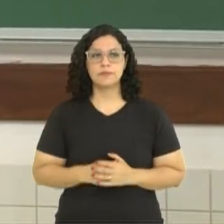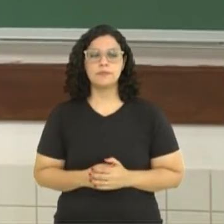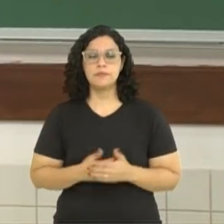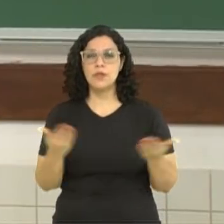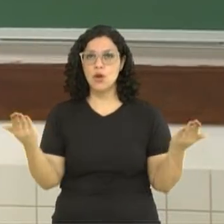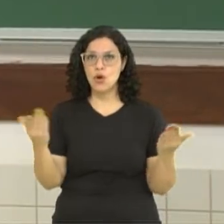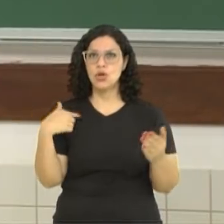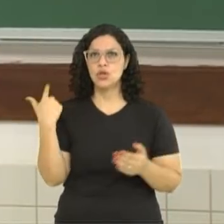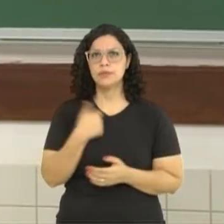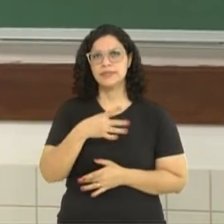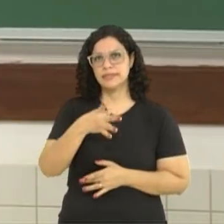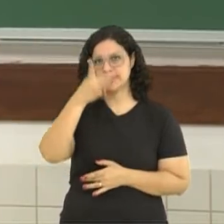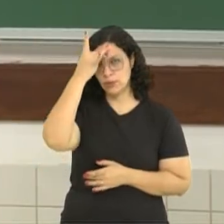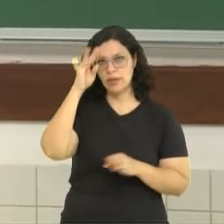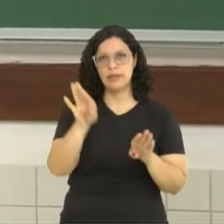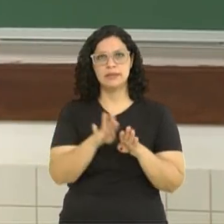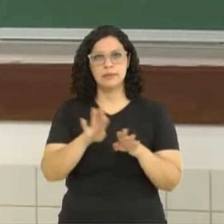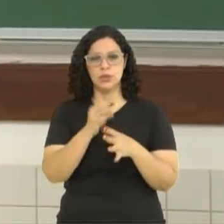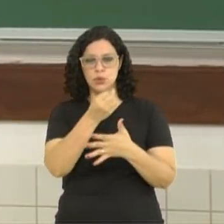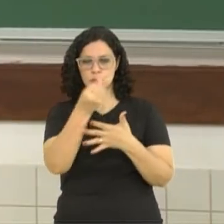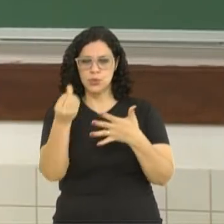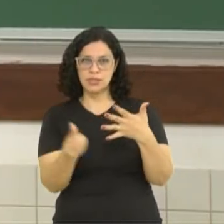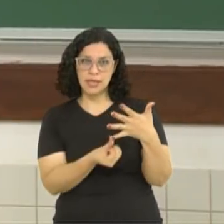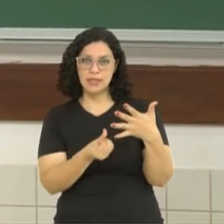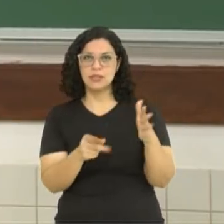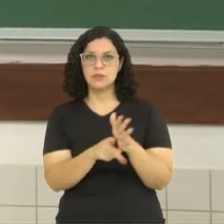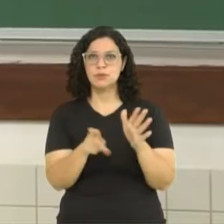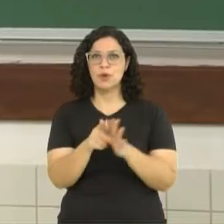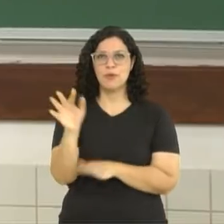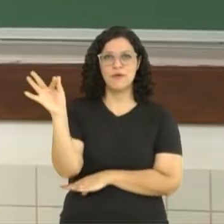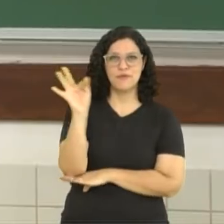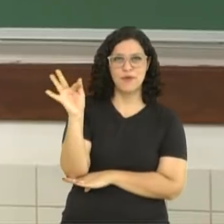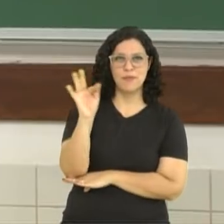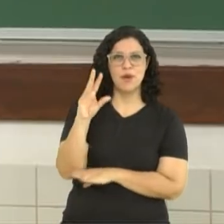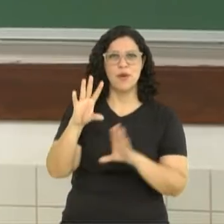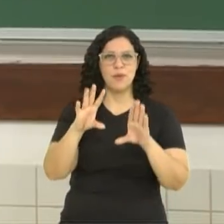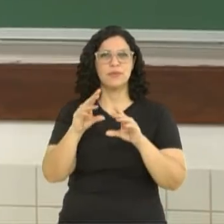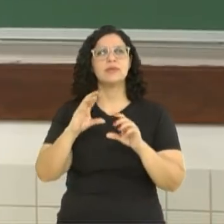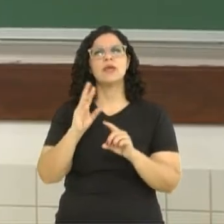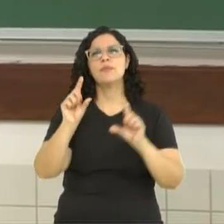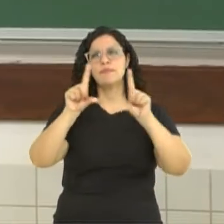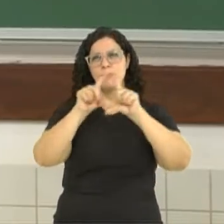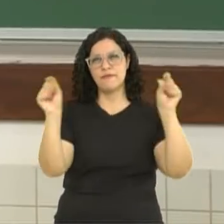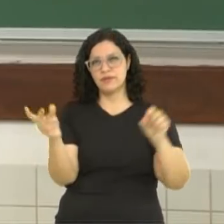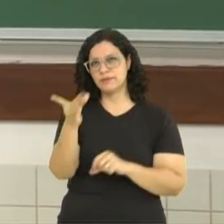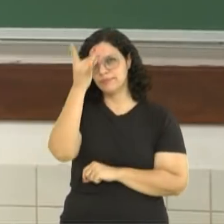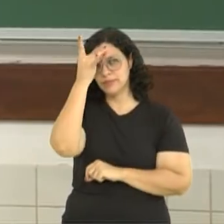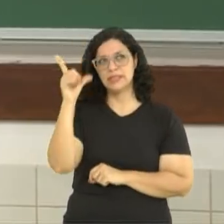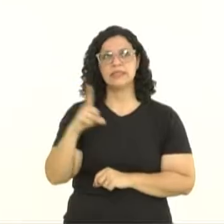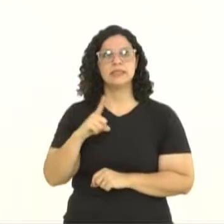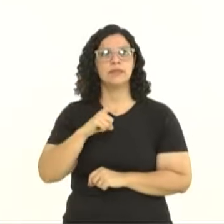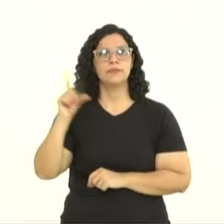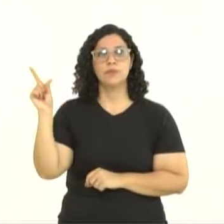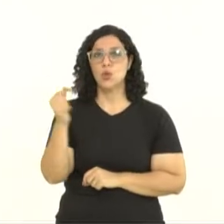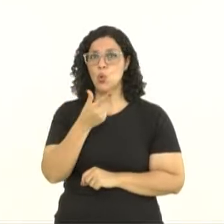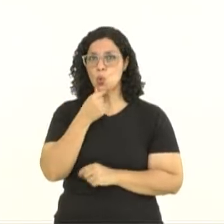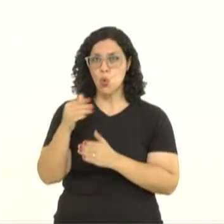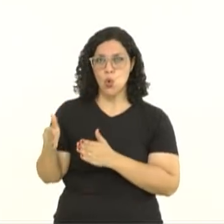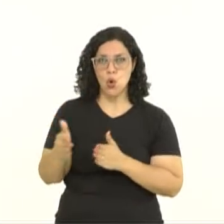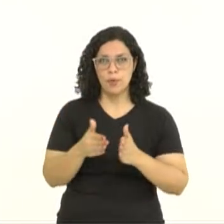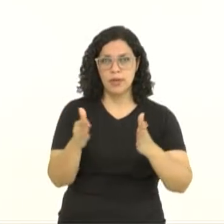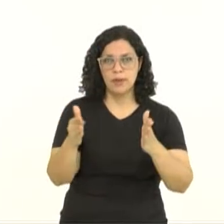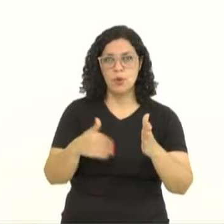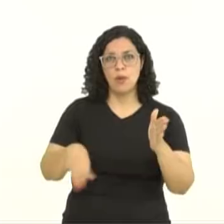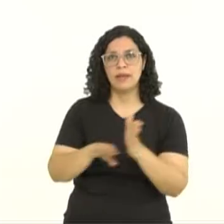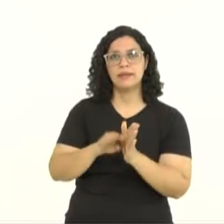E para vocês decorarem os 6 elementos das artes formais, eu fiz uma frasezinha que fica muito fácil vocês decorarem. Um homem caminhou